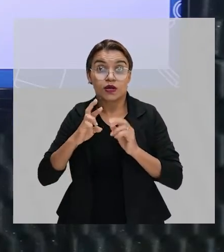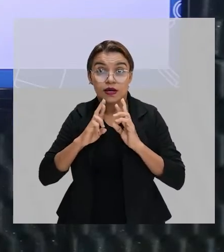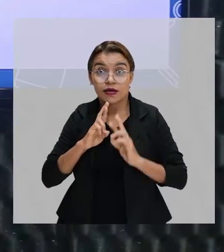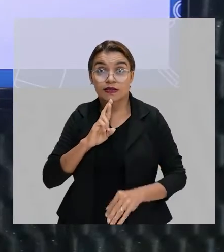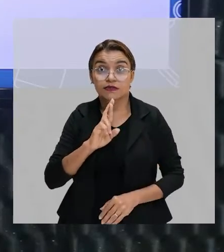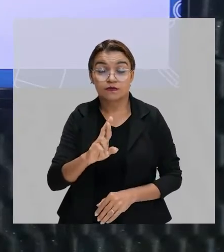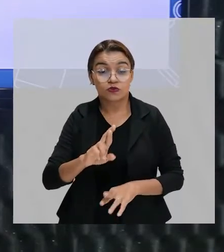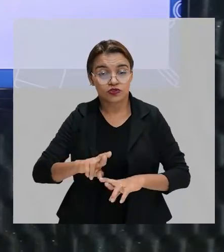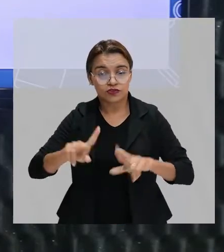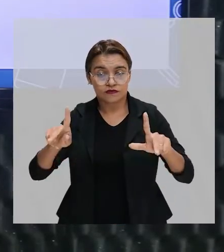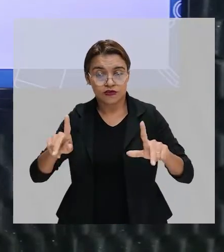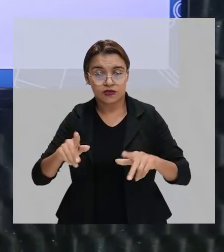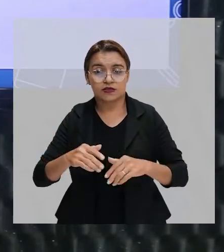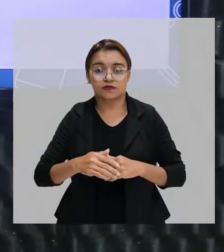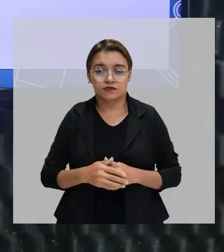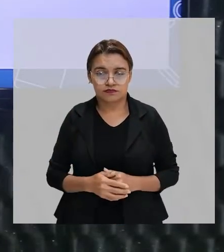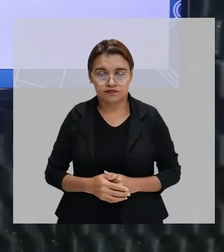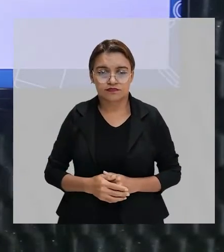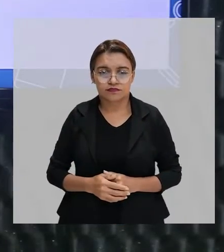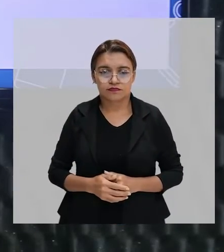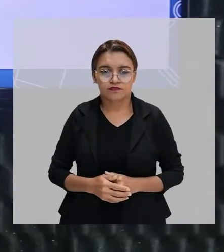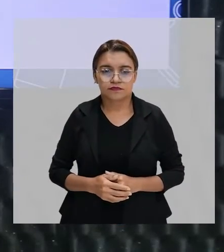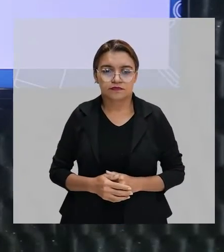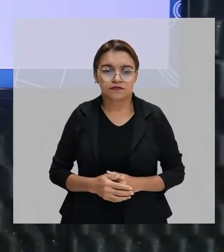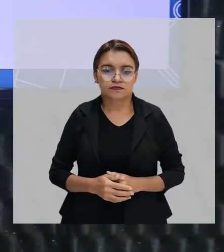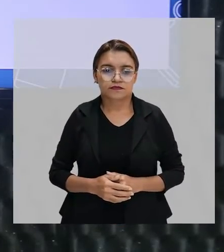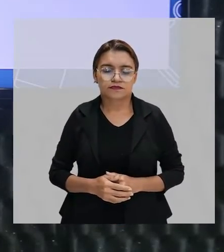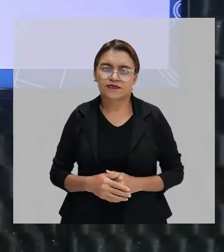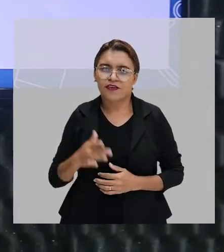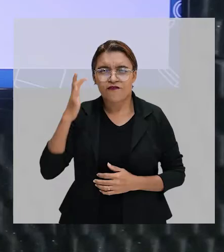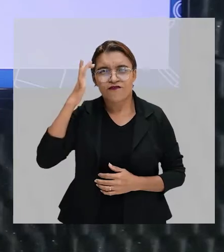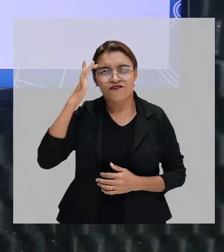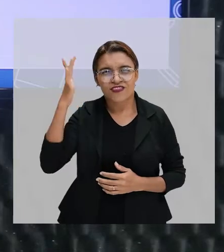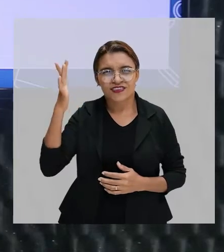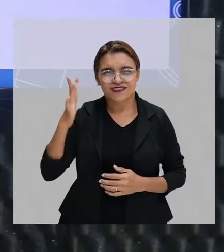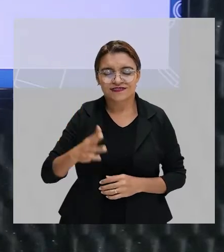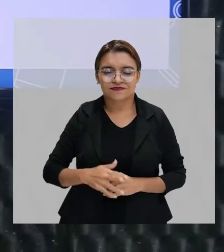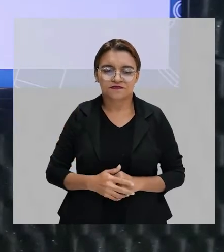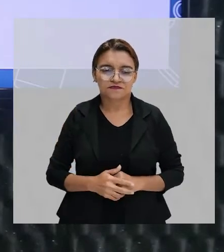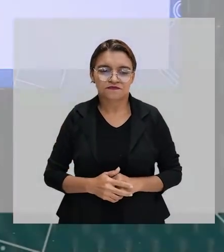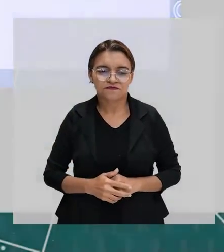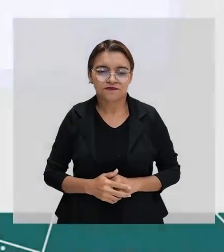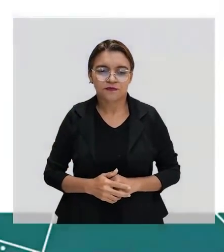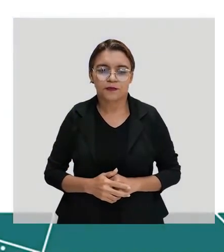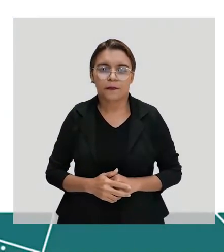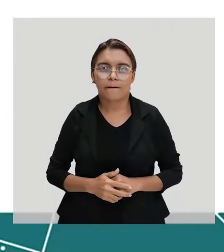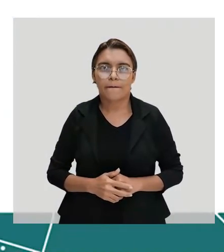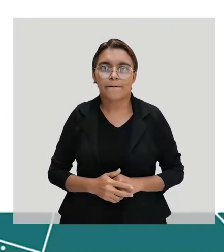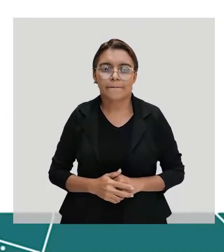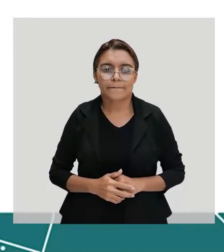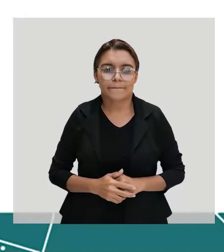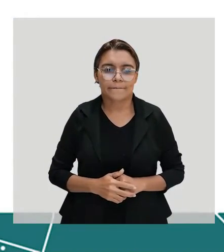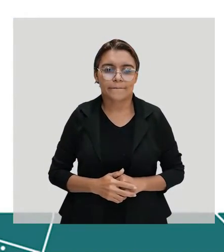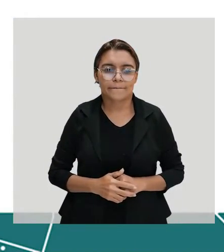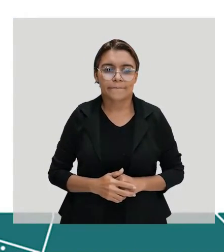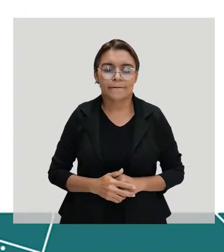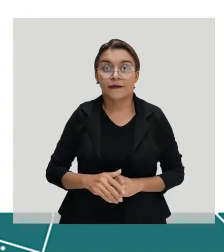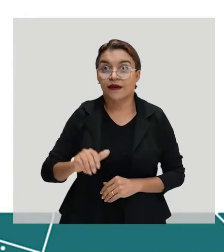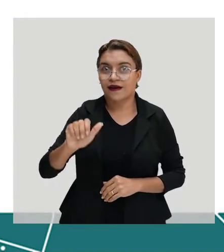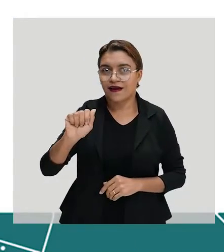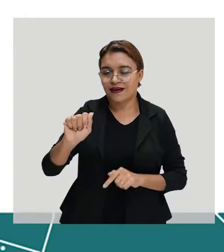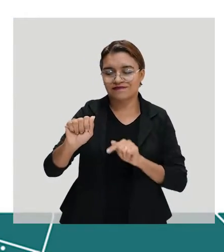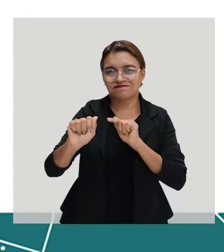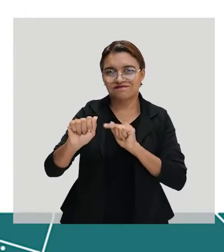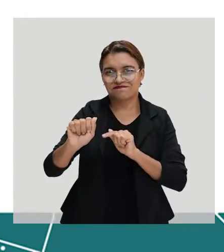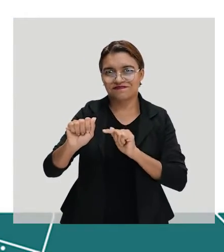as cargas impostas pelo treinamento físico a ficou fácil né galera Depois dessa aula todinha Aqui é o